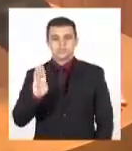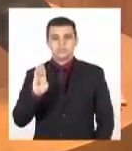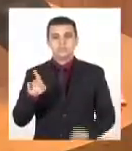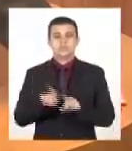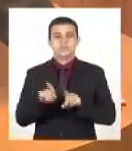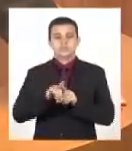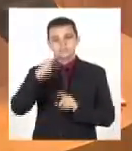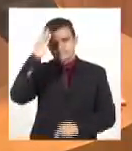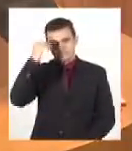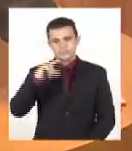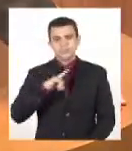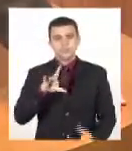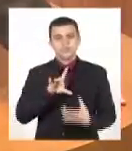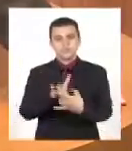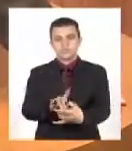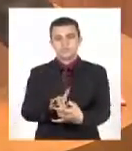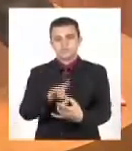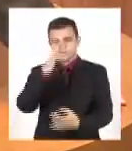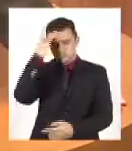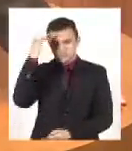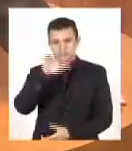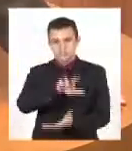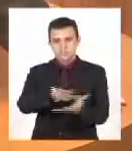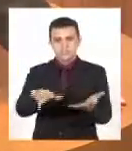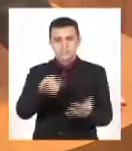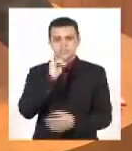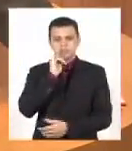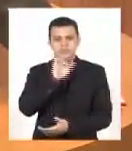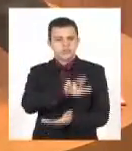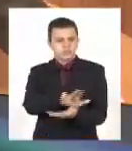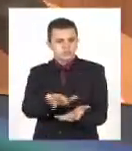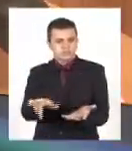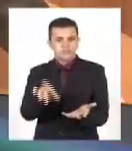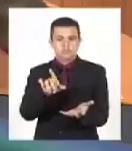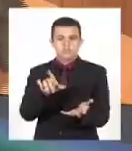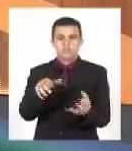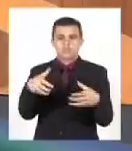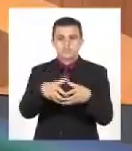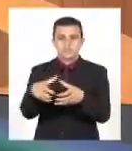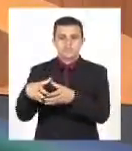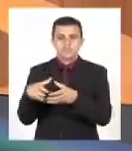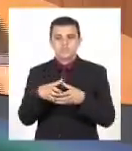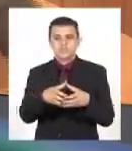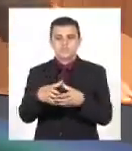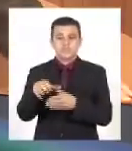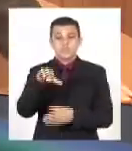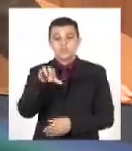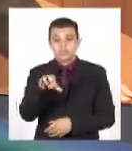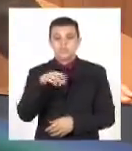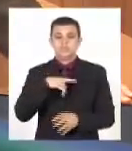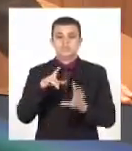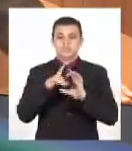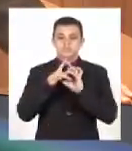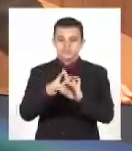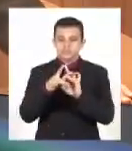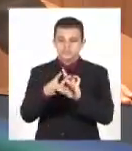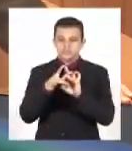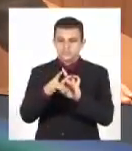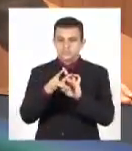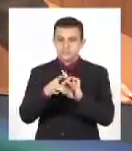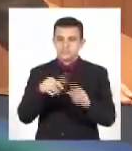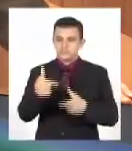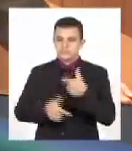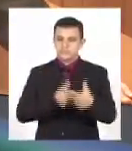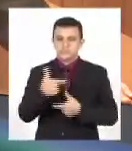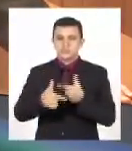aliados, tantos partidos, compondo ali os 9 partidos desse arco de aliança que trouxeram este